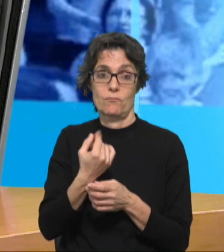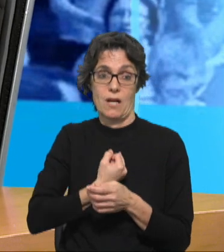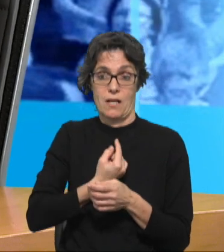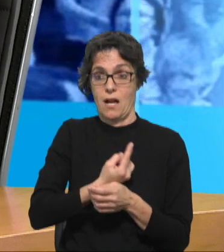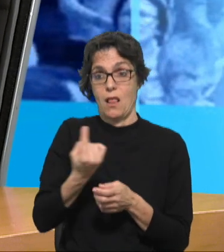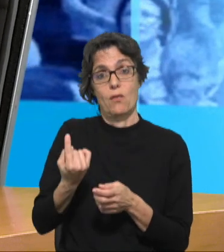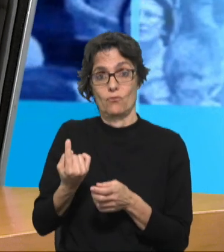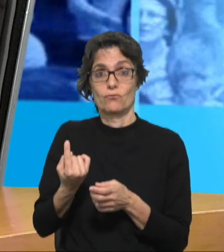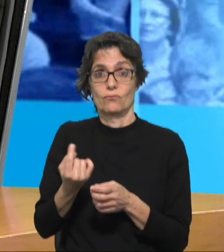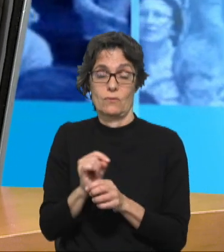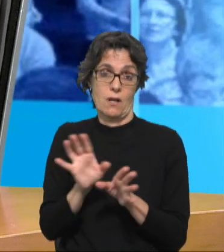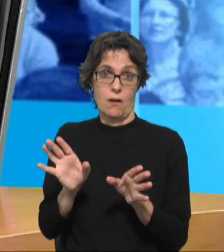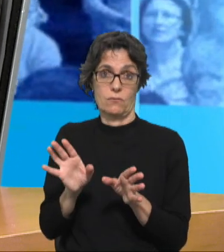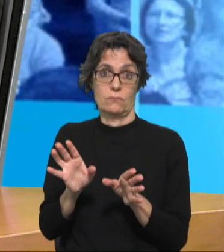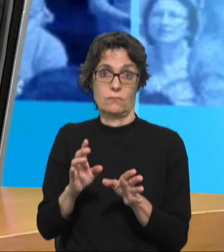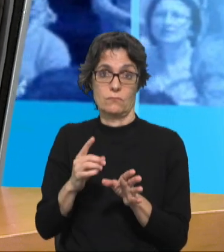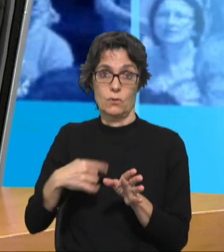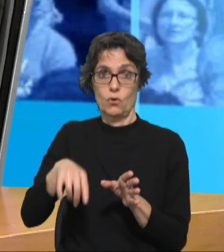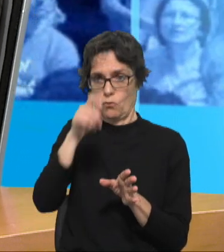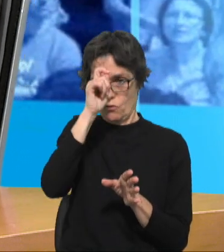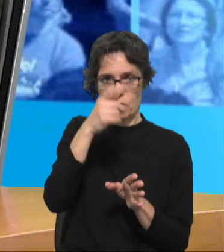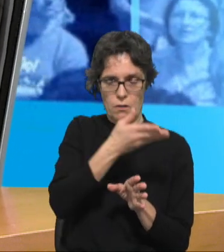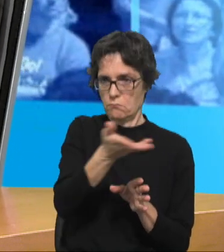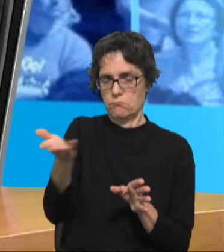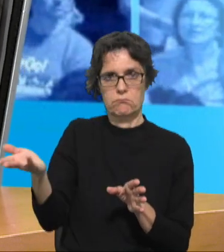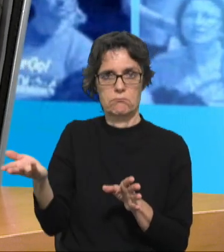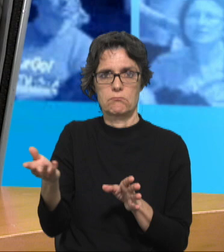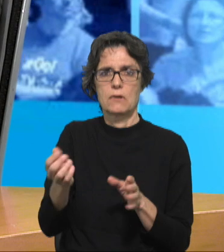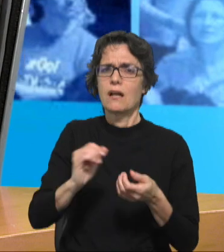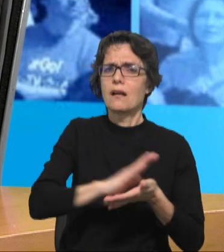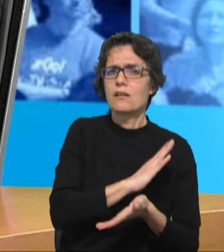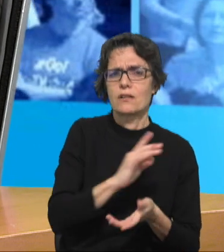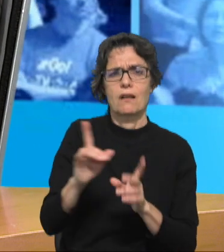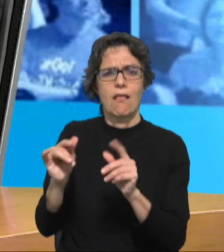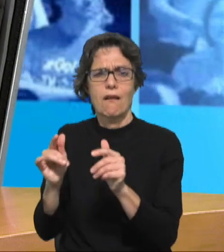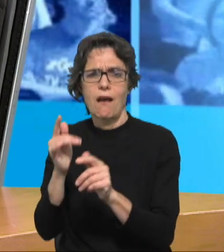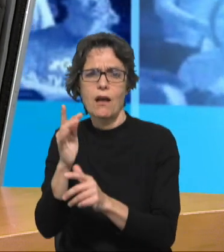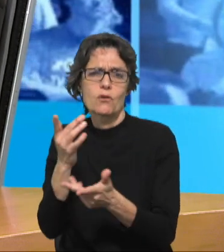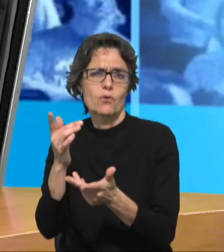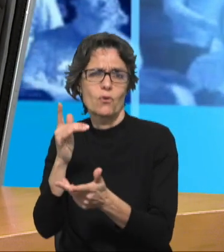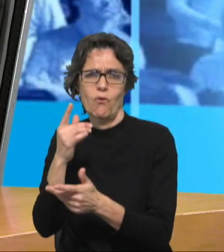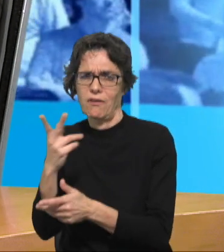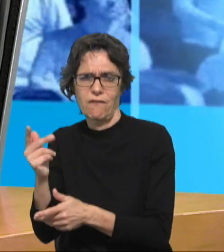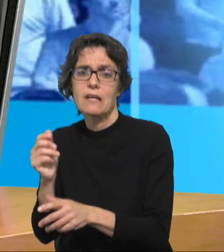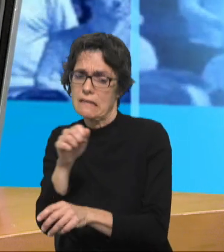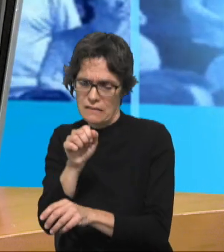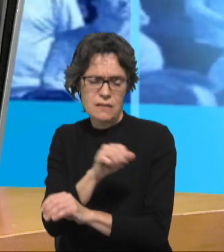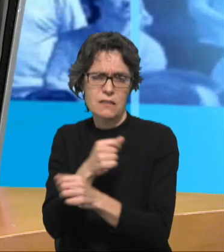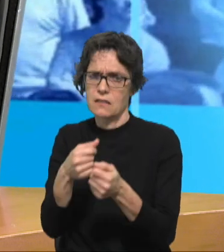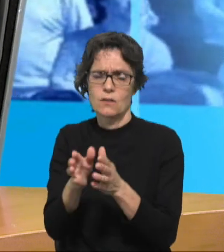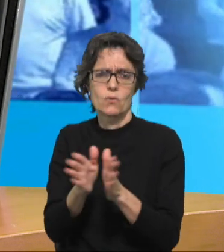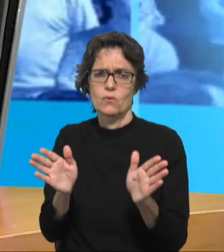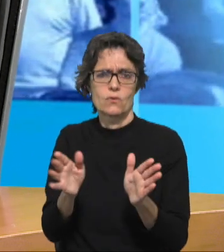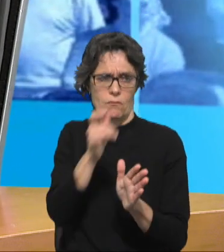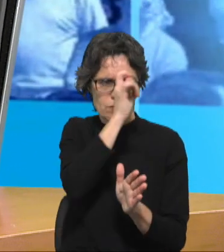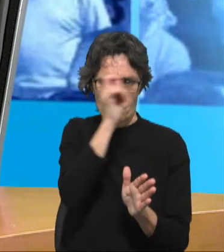órgãos, e com todo o respeito que fazemos pelo trabalho uns dos outros... Escrito, à televisão, ou à rádio, não é? Todos os meios, não é? E ali, como normalmente são